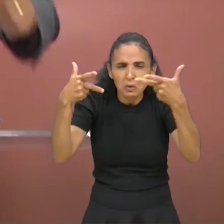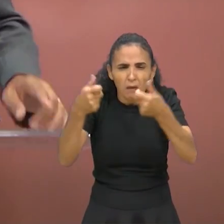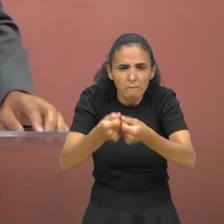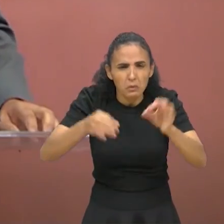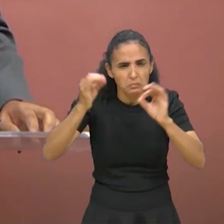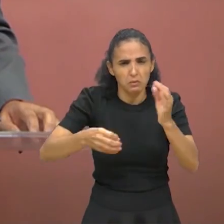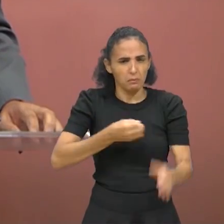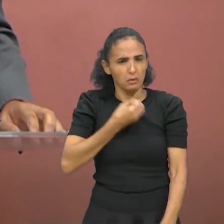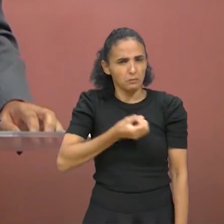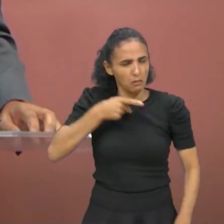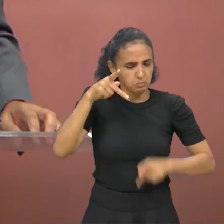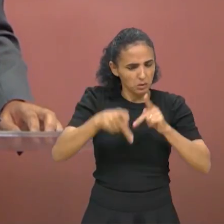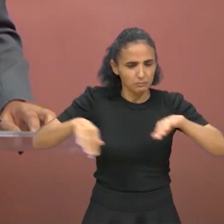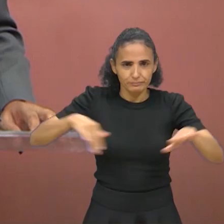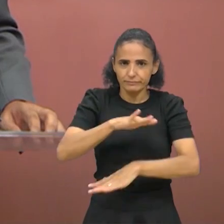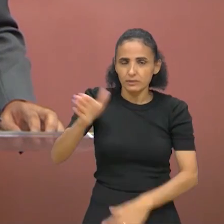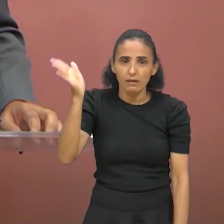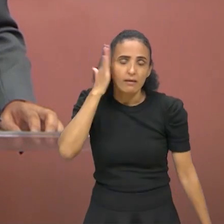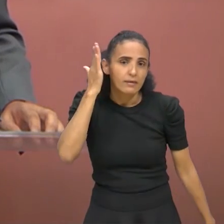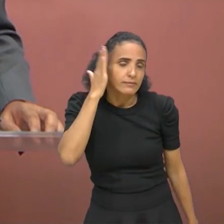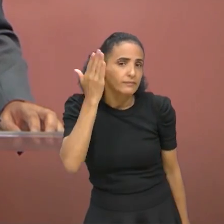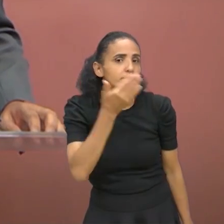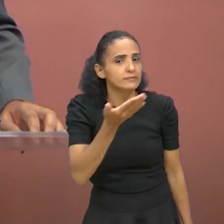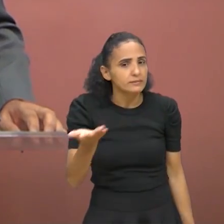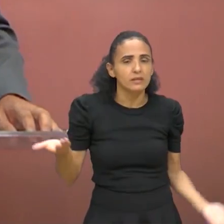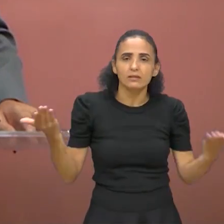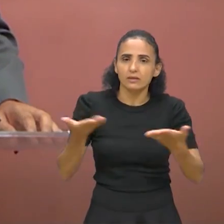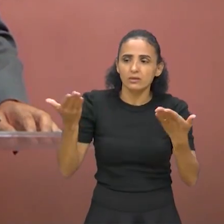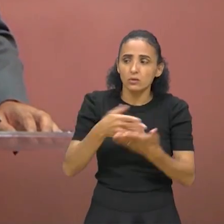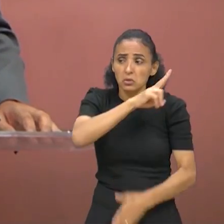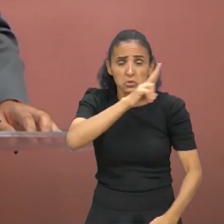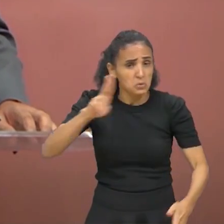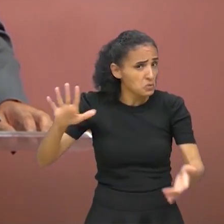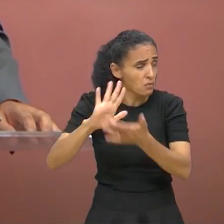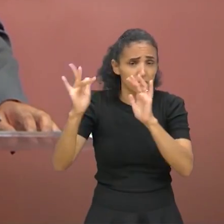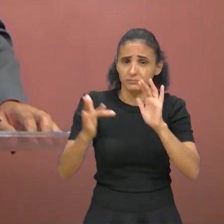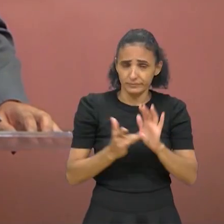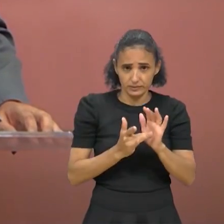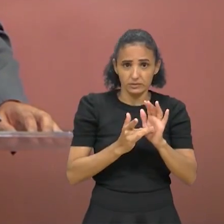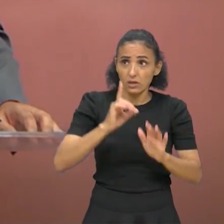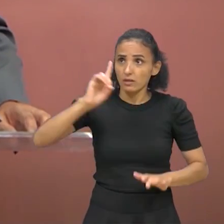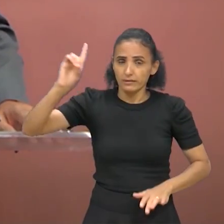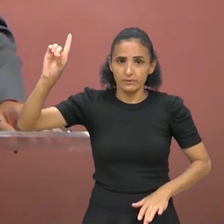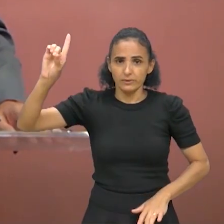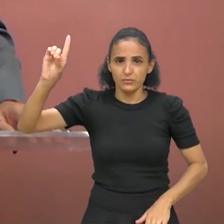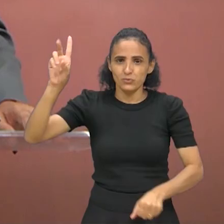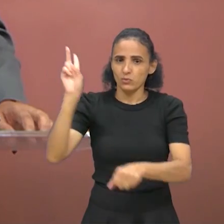sobre a vida do seu povo. Entenda uma palavra neste momento, em nome de Jesus: Deus não se esqueceu de